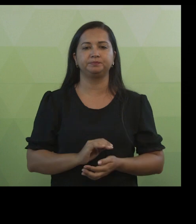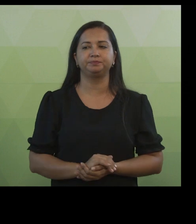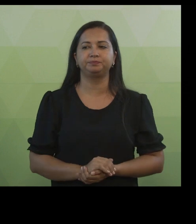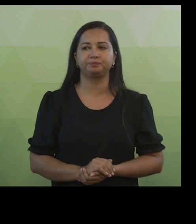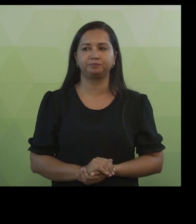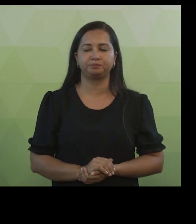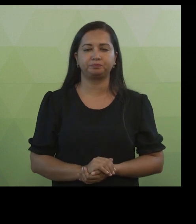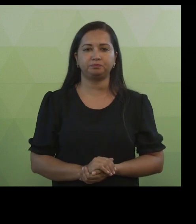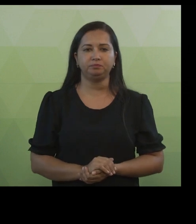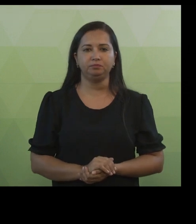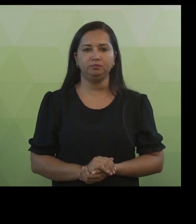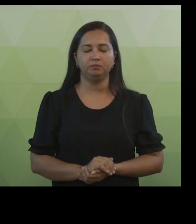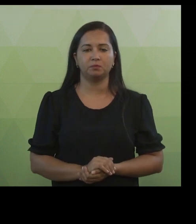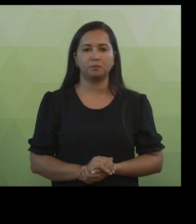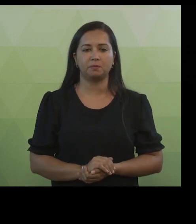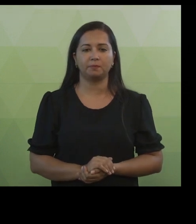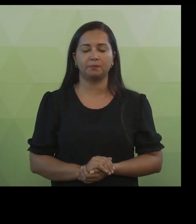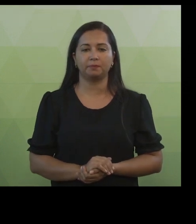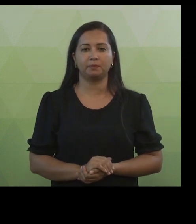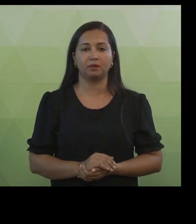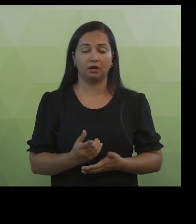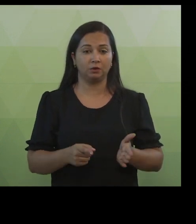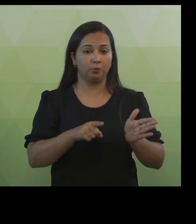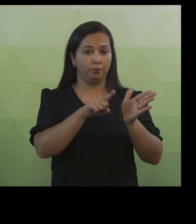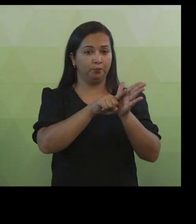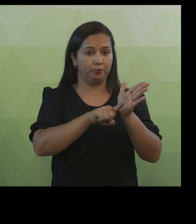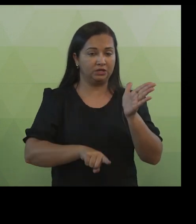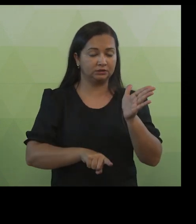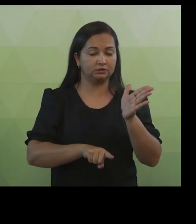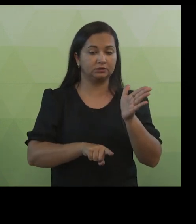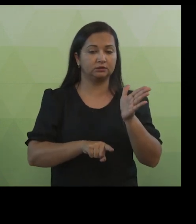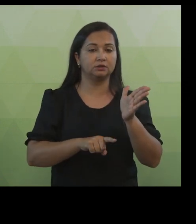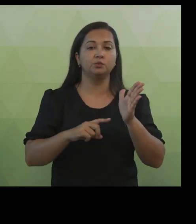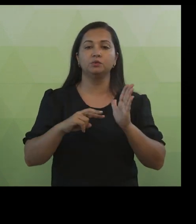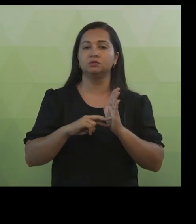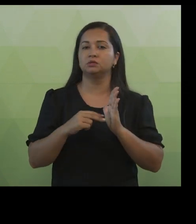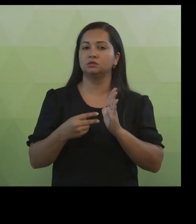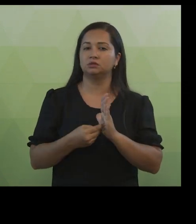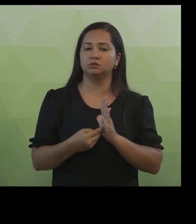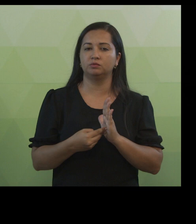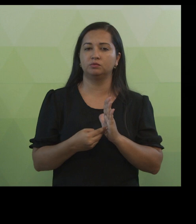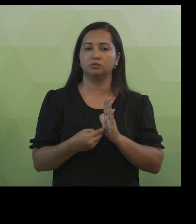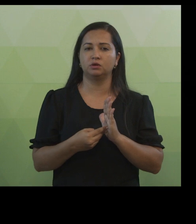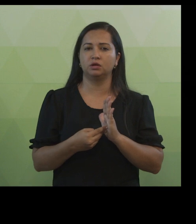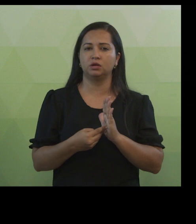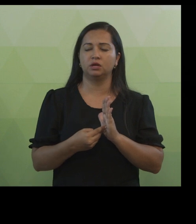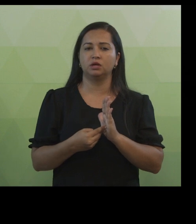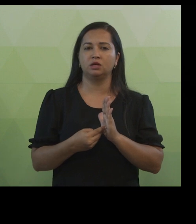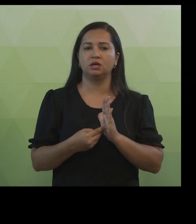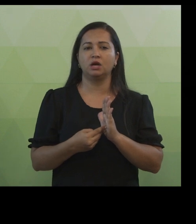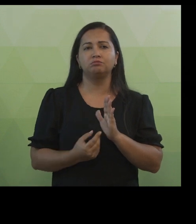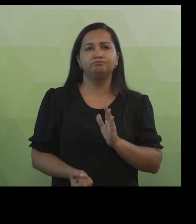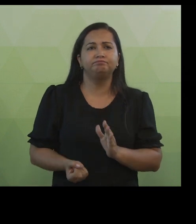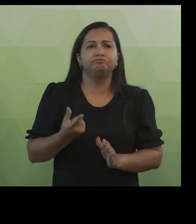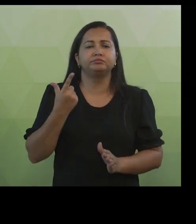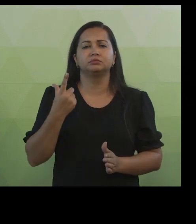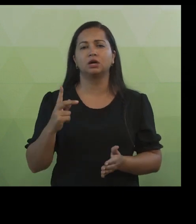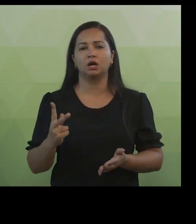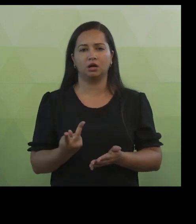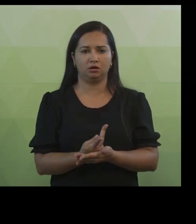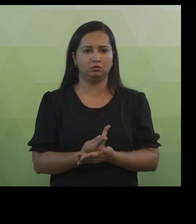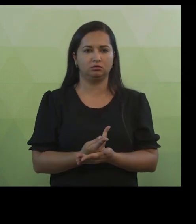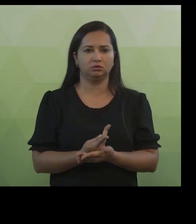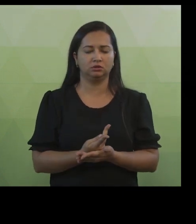Uma exceção representa uma situação que normalmente não ocorre e apresenta algo de anormal ou errado no